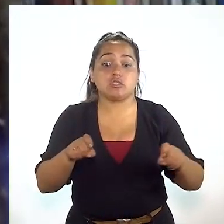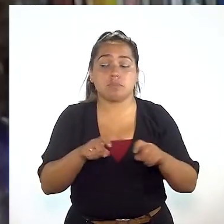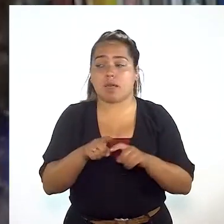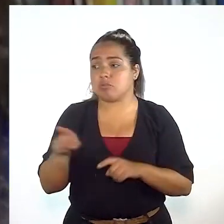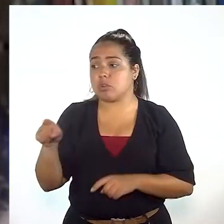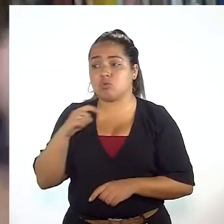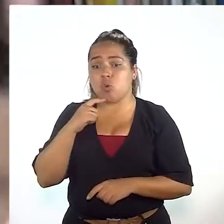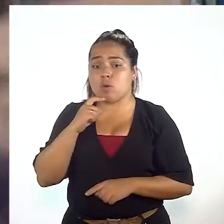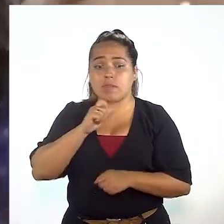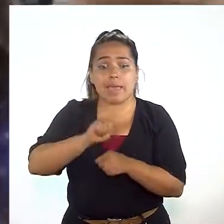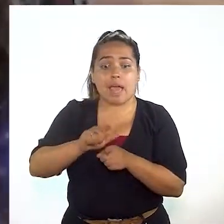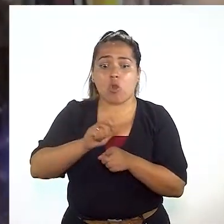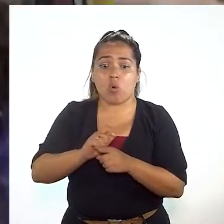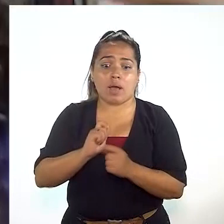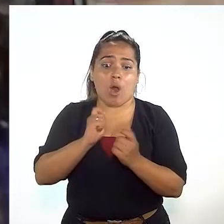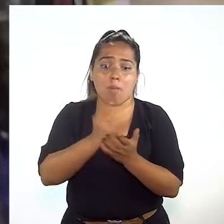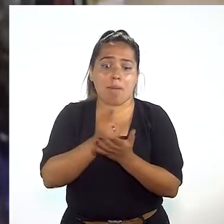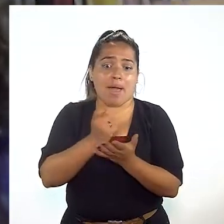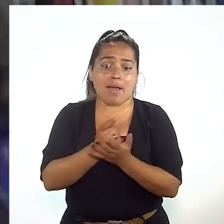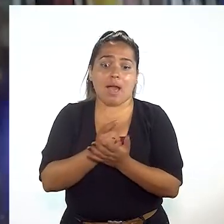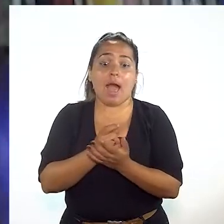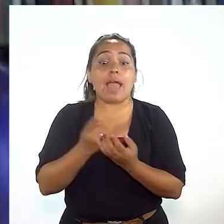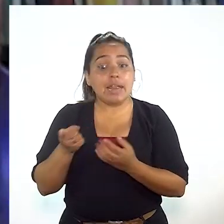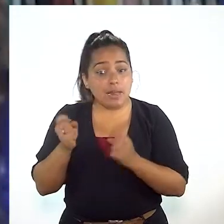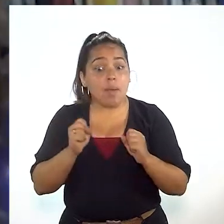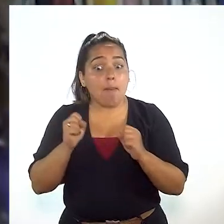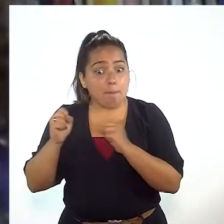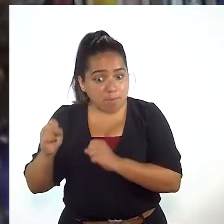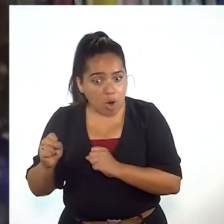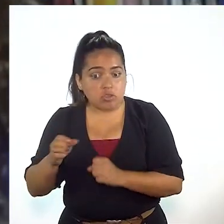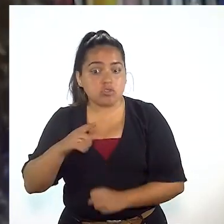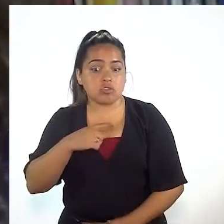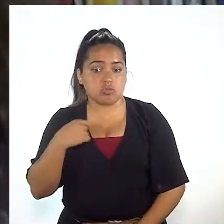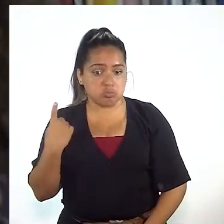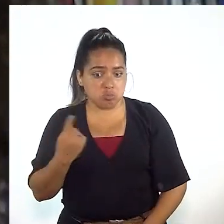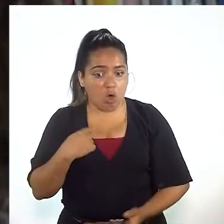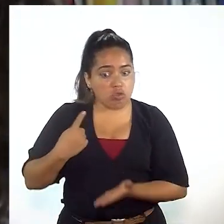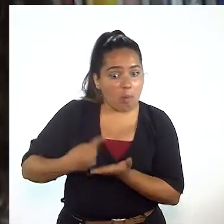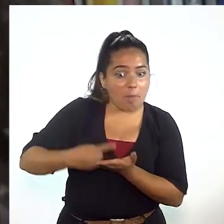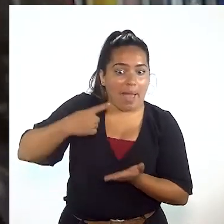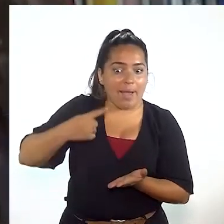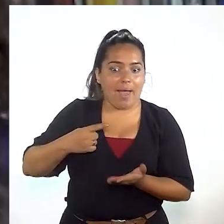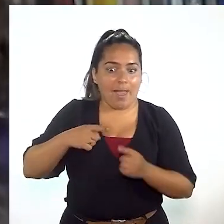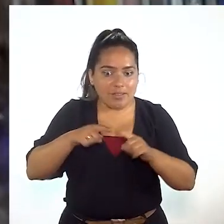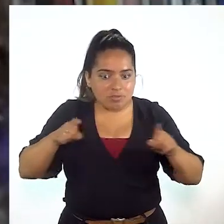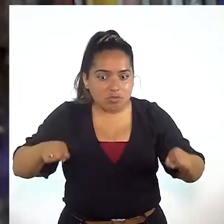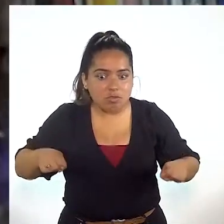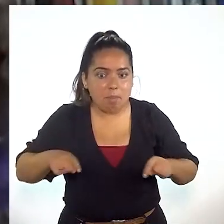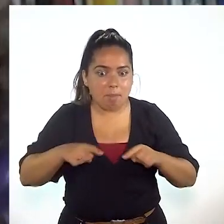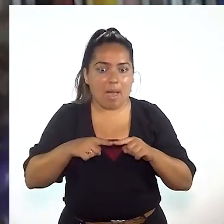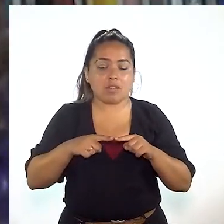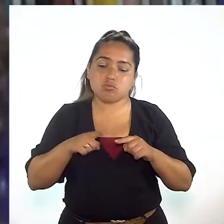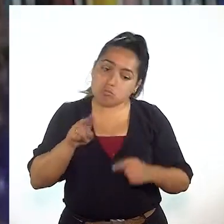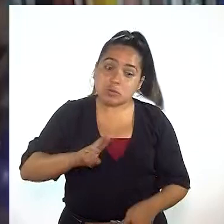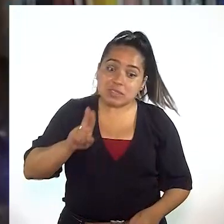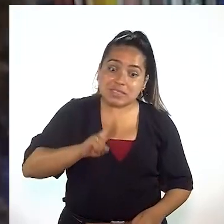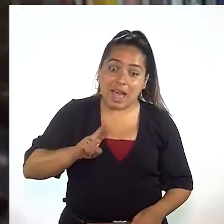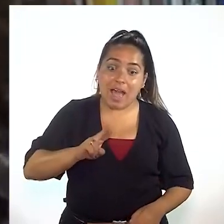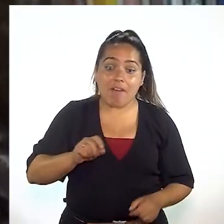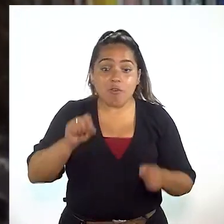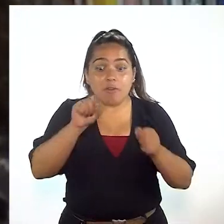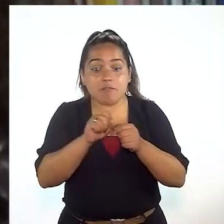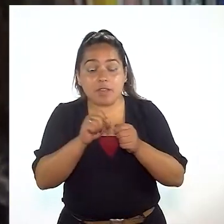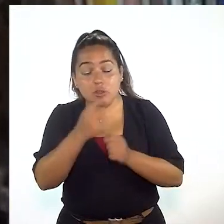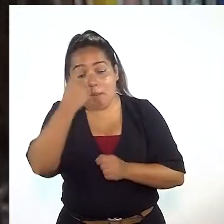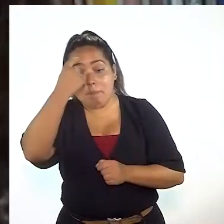maior, e ele não tem, às vezes, condição de arcar com o custo mensal de um espaço, mas ele pode usar esse espaço nosso aqui, que é